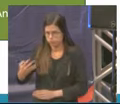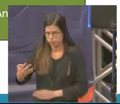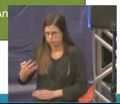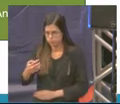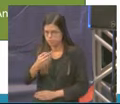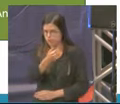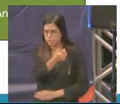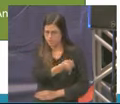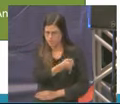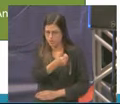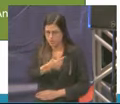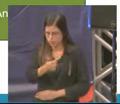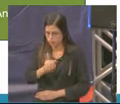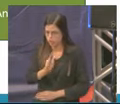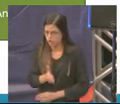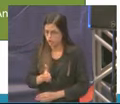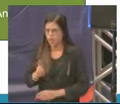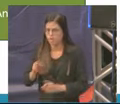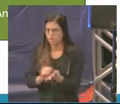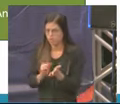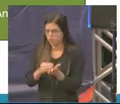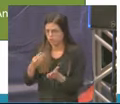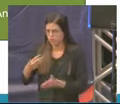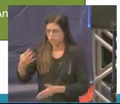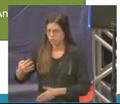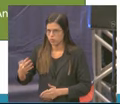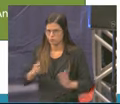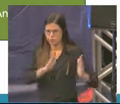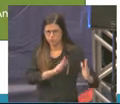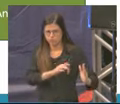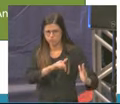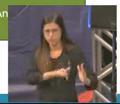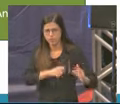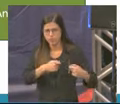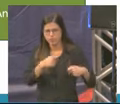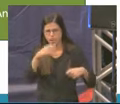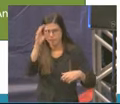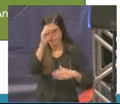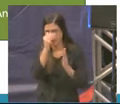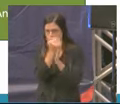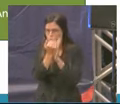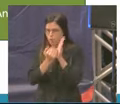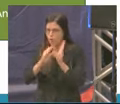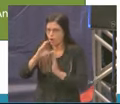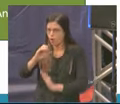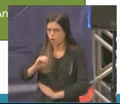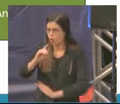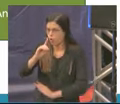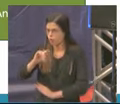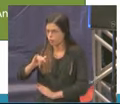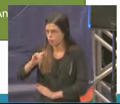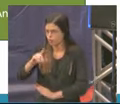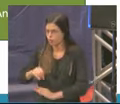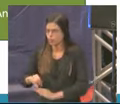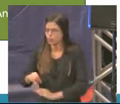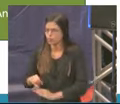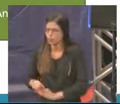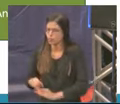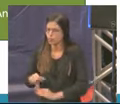as fases 3 e 4. Na fase 1 você tem que aprender a programar por código. Tem que aprender a lidar lá atrás com cuidado com a